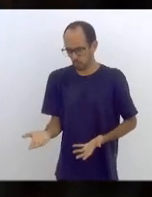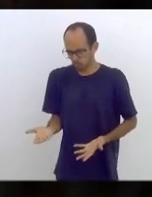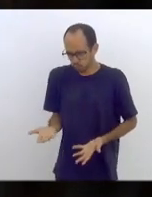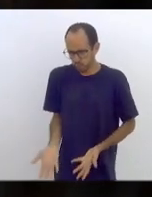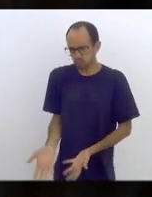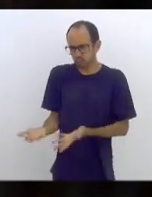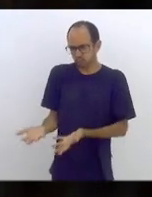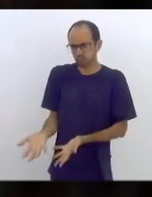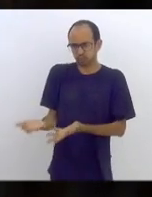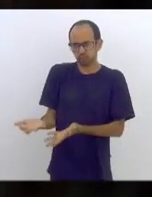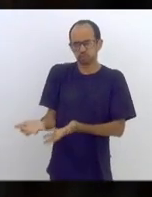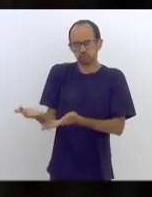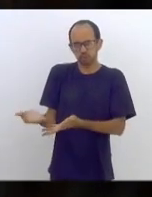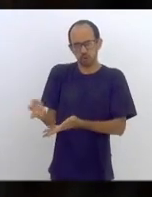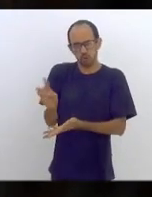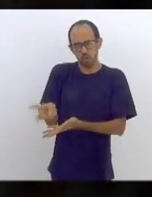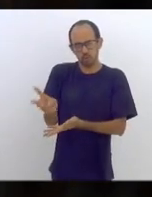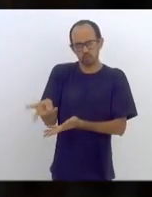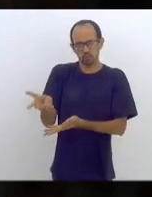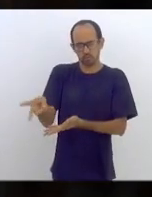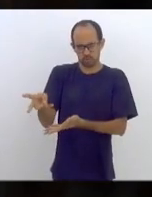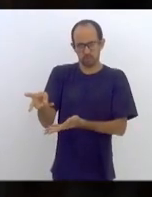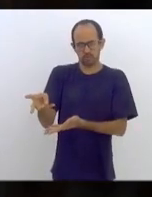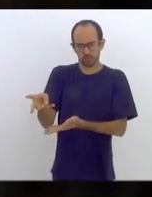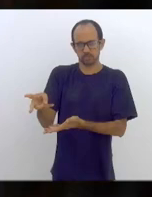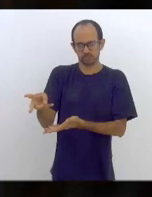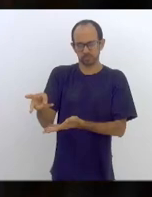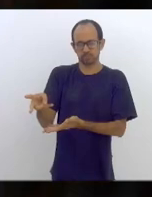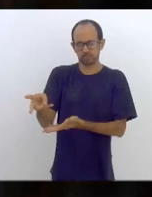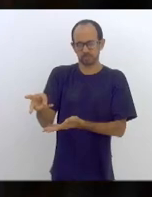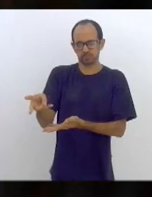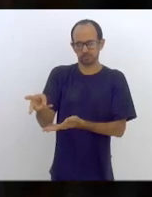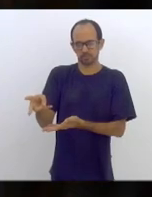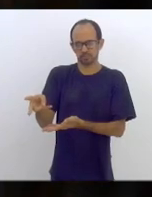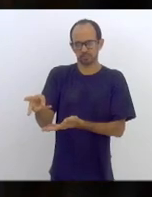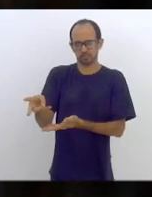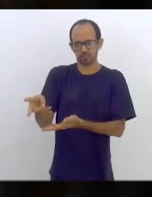nessa trajetória e que